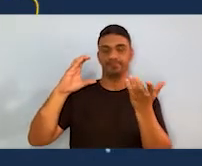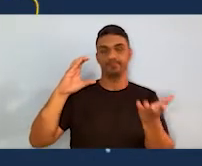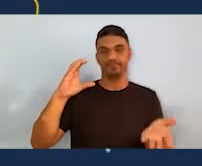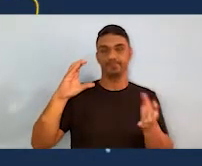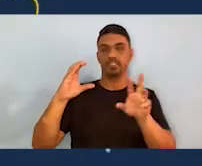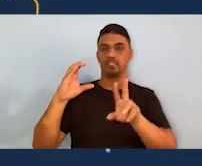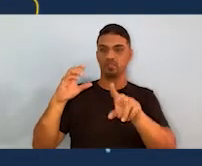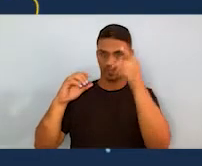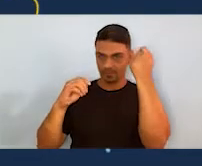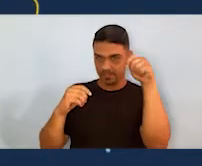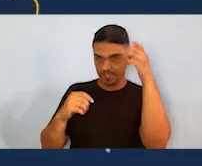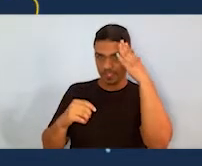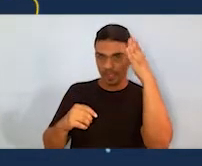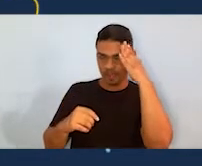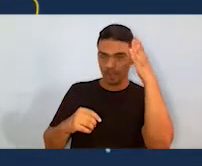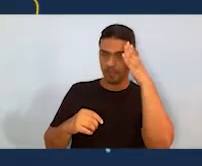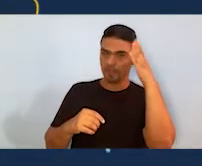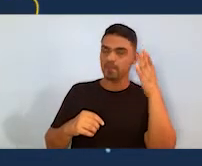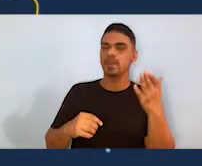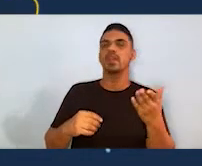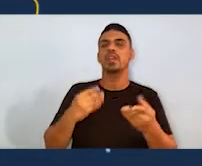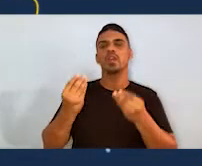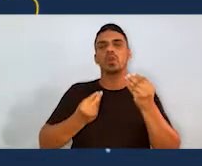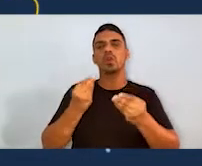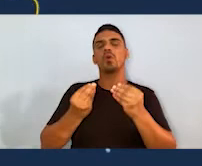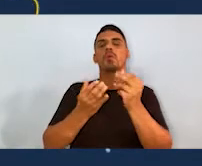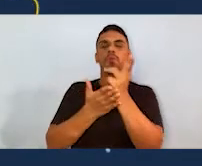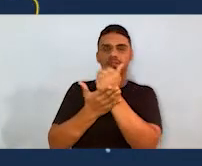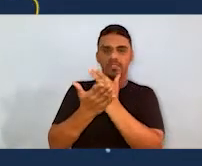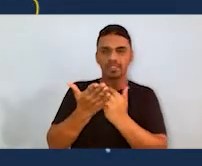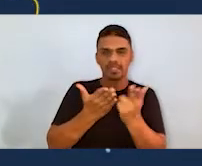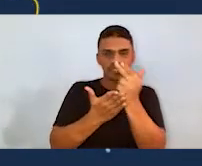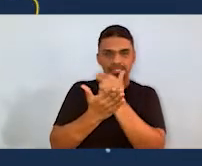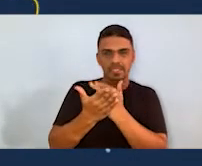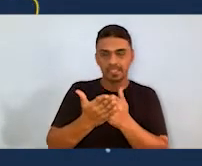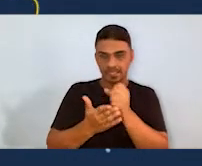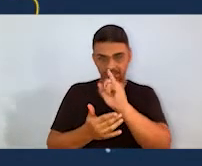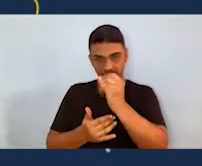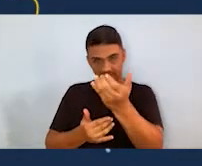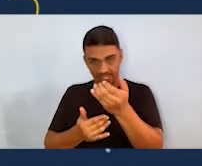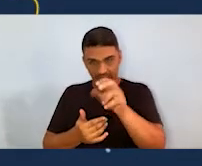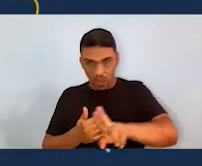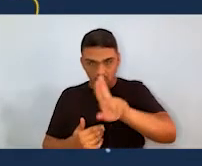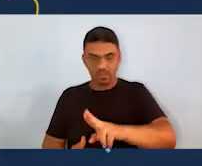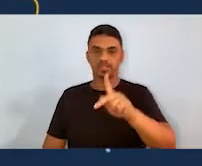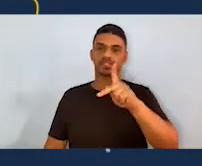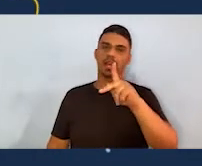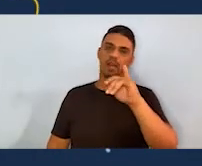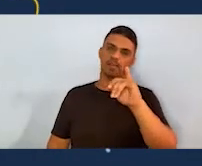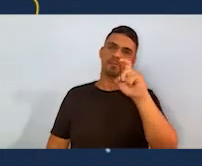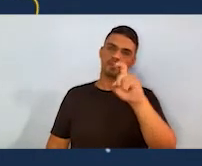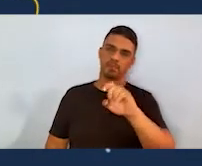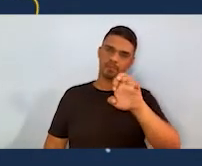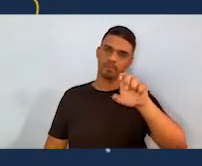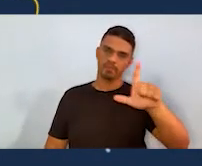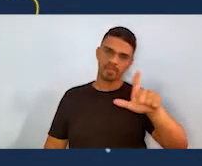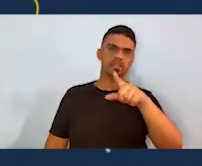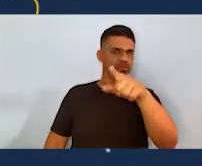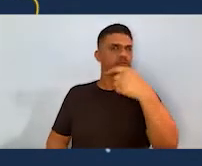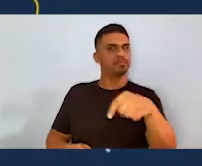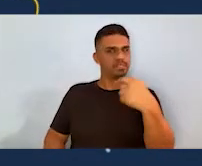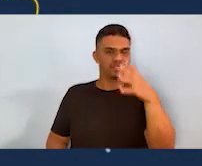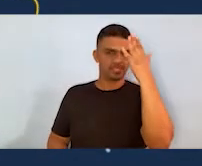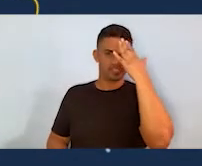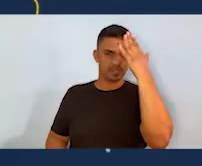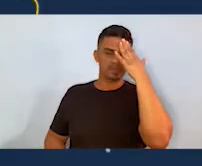Mas enfim, então você tem que saber, voltando aqui, a gente tem que saber desenhar. Se você quer fazer pixel art, você precisa saber desenhar.